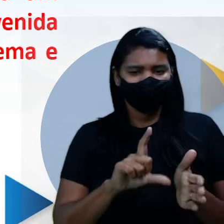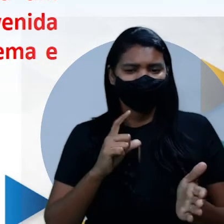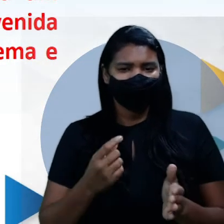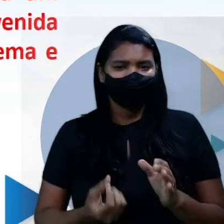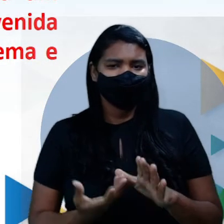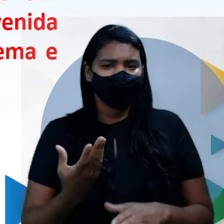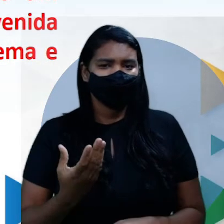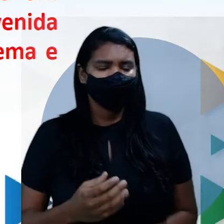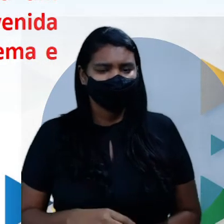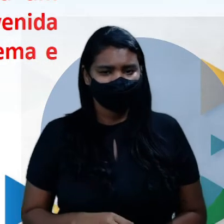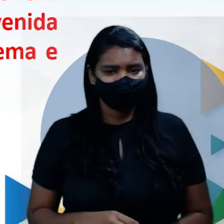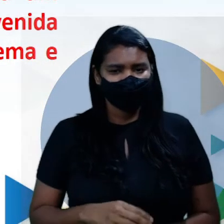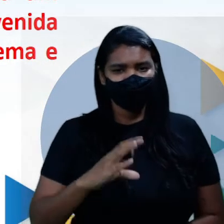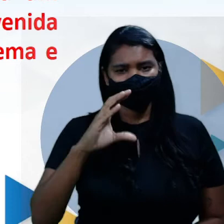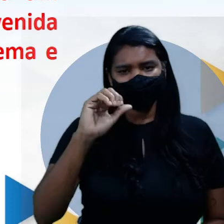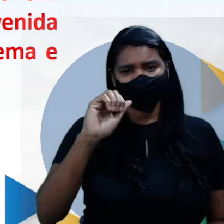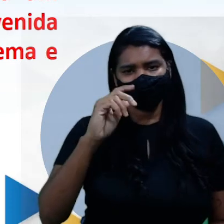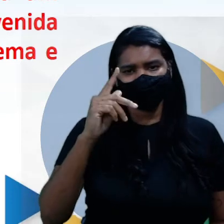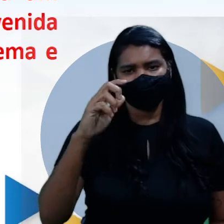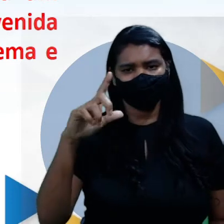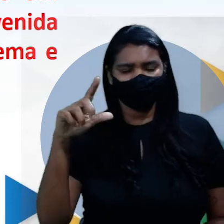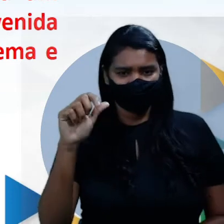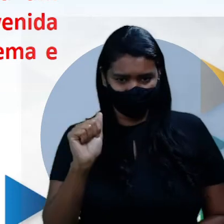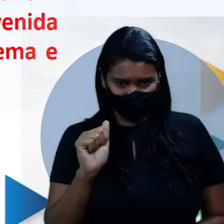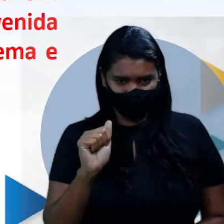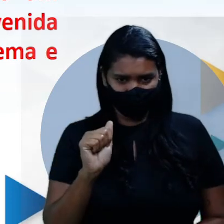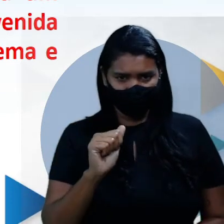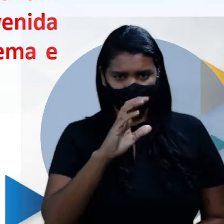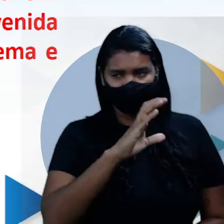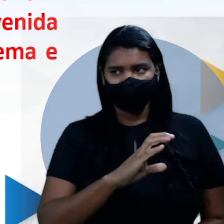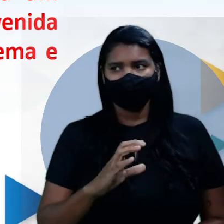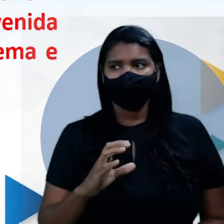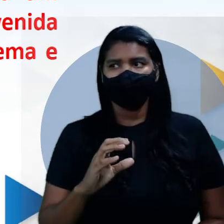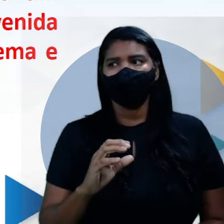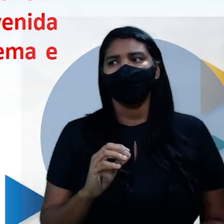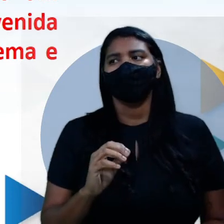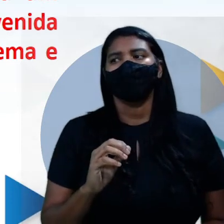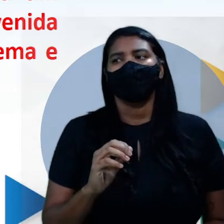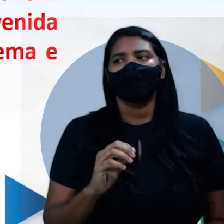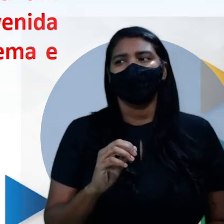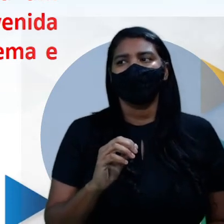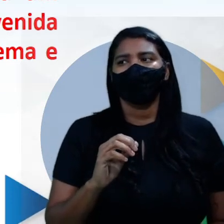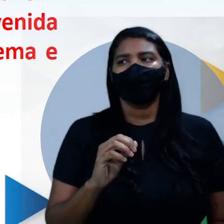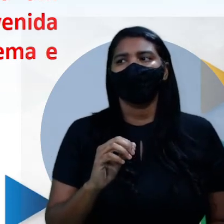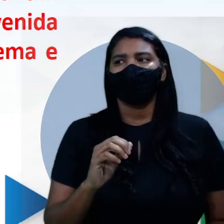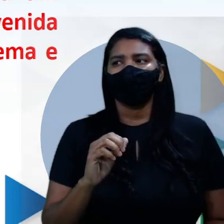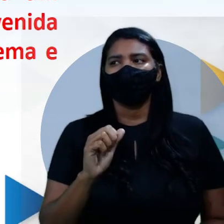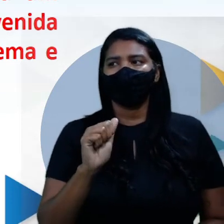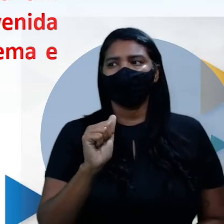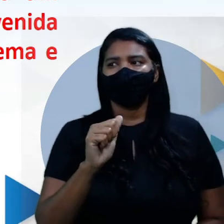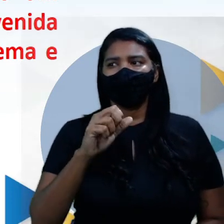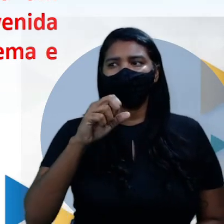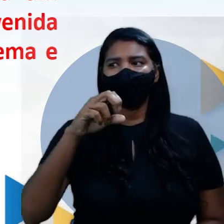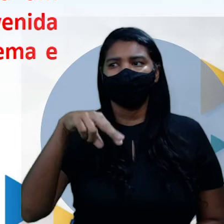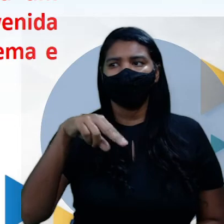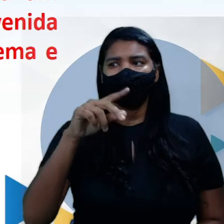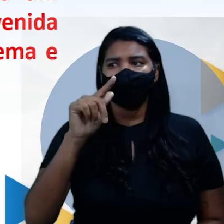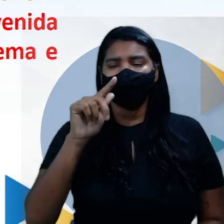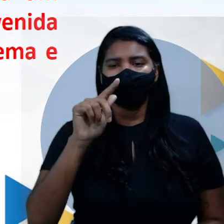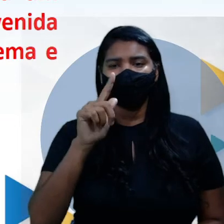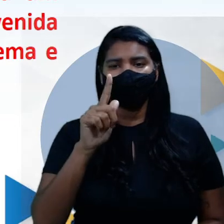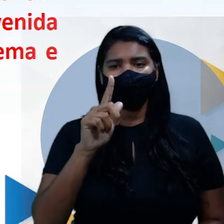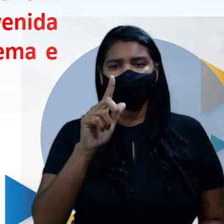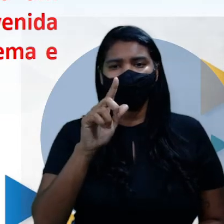Capela Anglicana do Recife, né, da Igreja Anglicana. Não sei se o aluno se lembra, mas a Igreja Católica houve uma cisão, né? E aí o